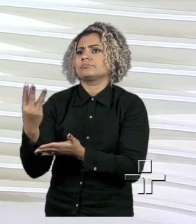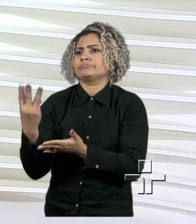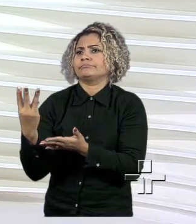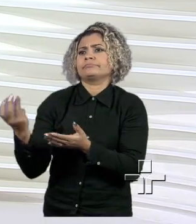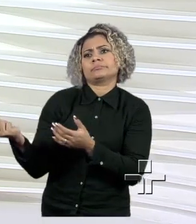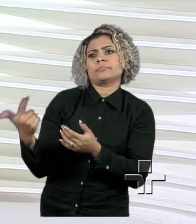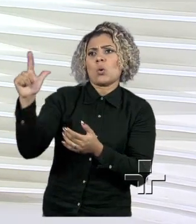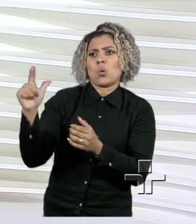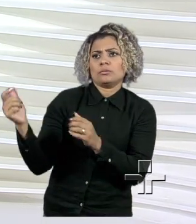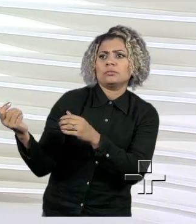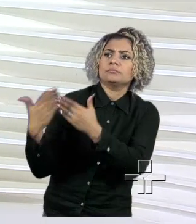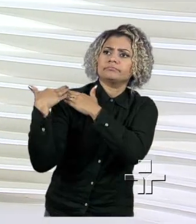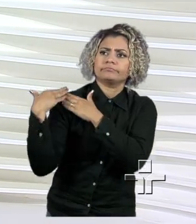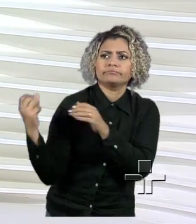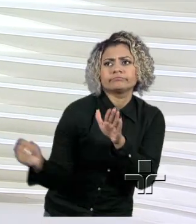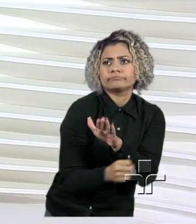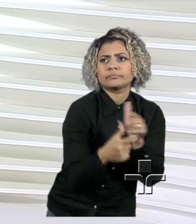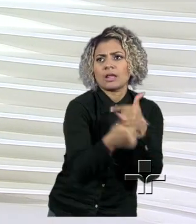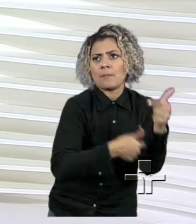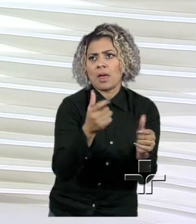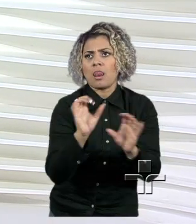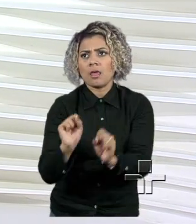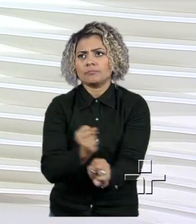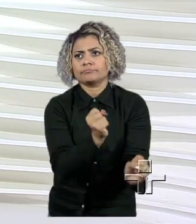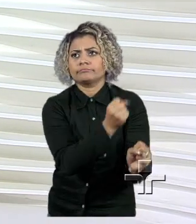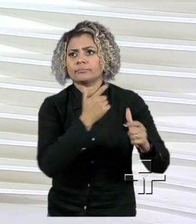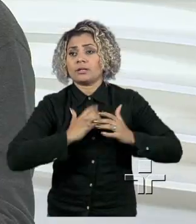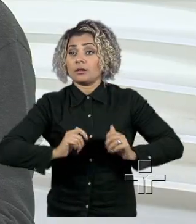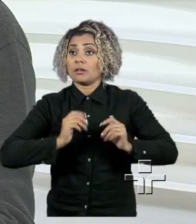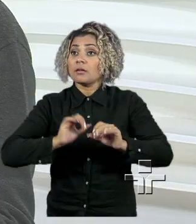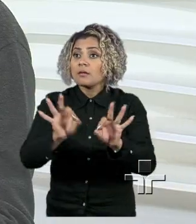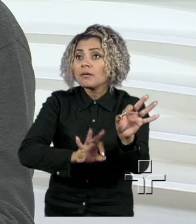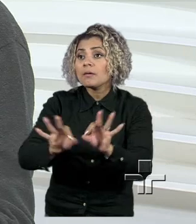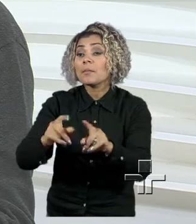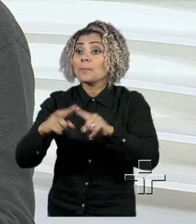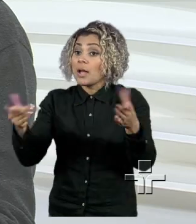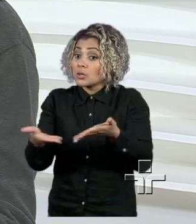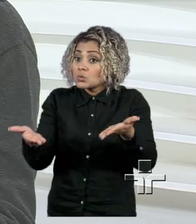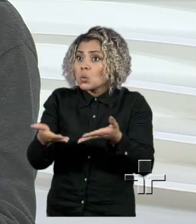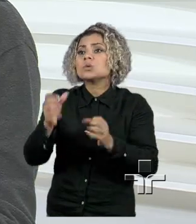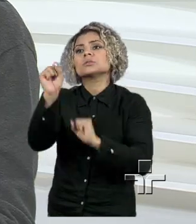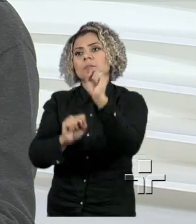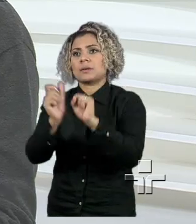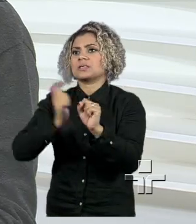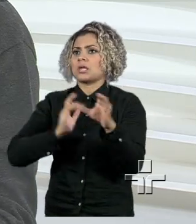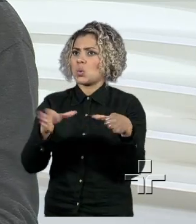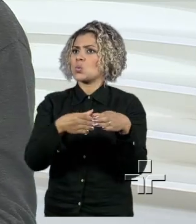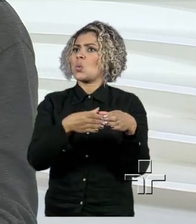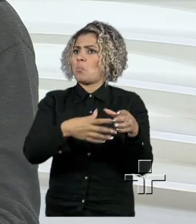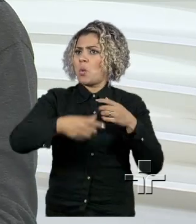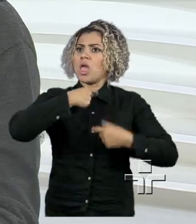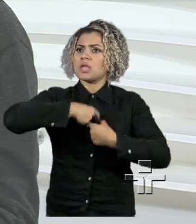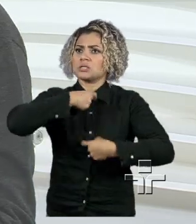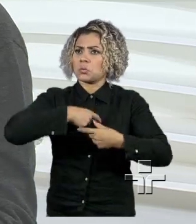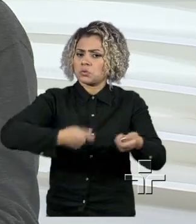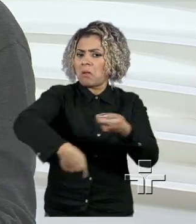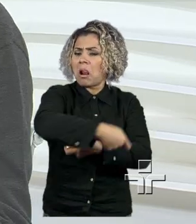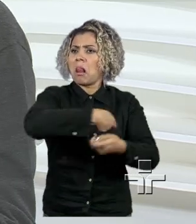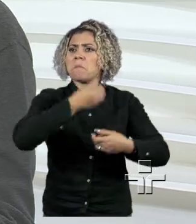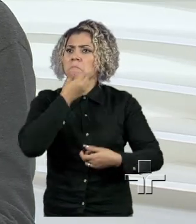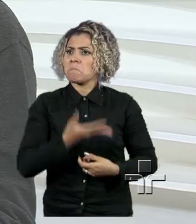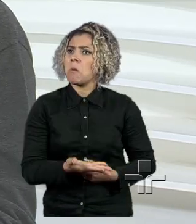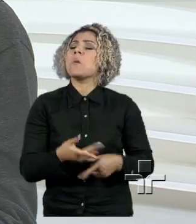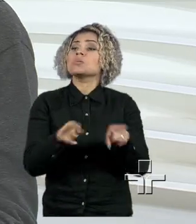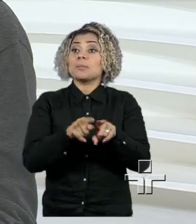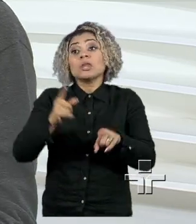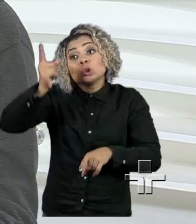Então é uma empresa que já tem uma boa governança, uma empresa que tem um bom time de executivos. Naturalmente eu estou ali todos os dias,